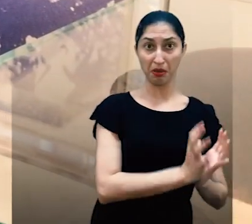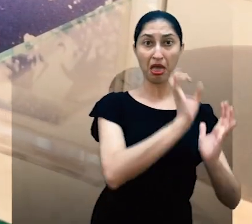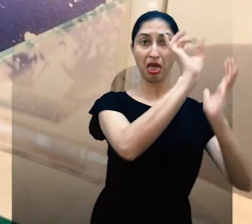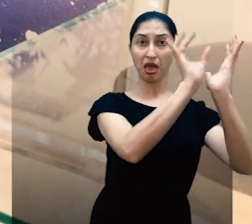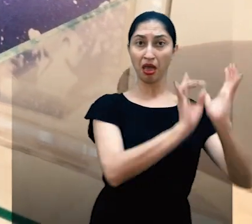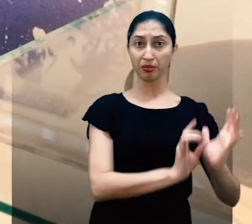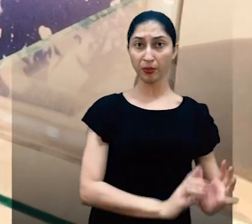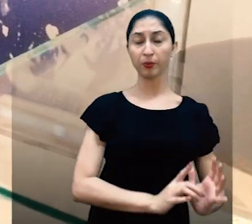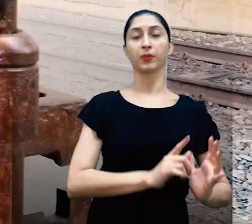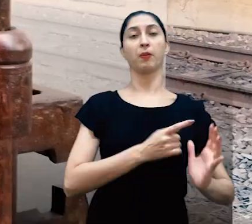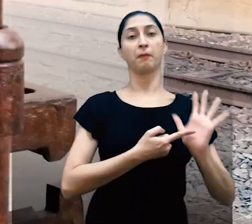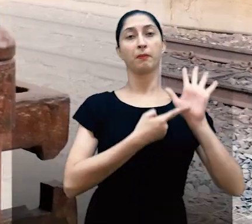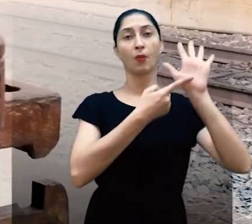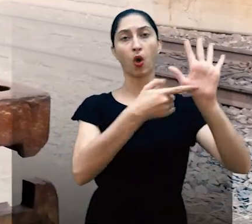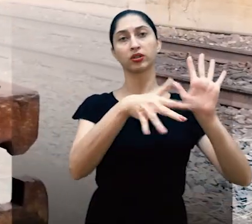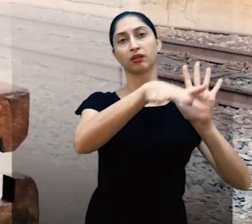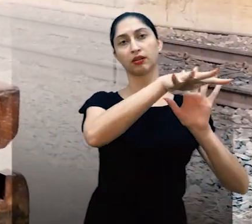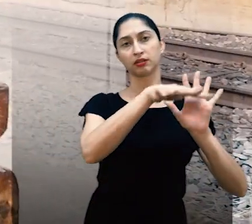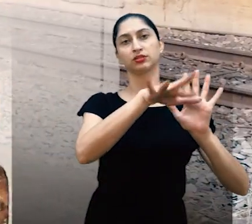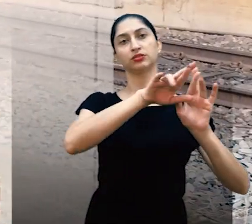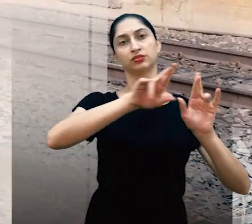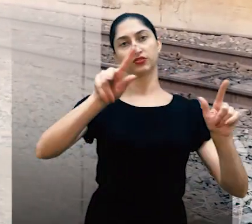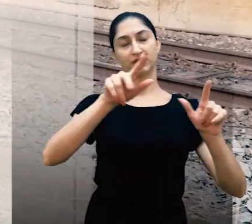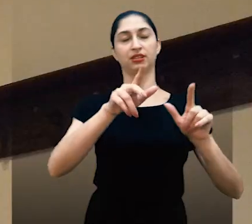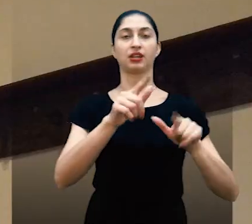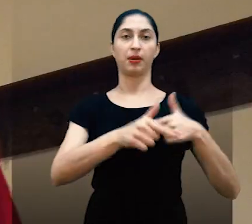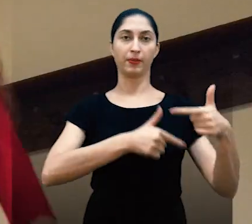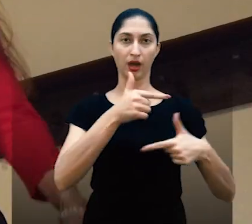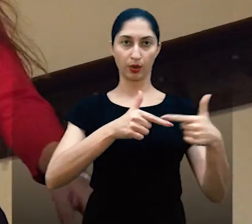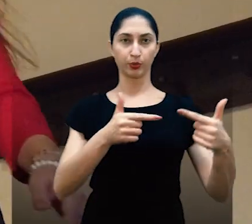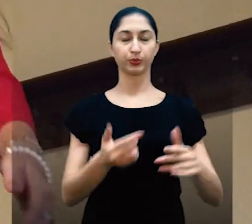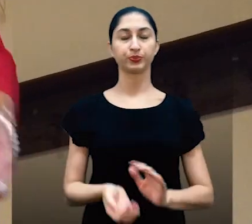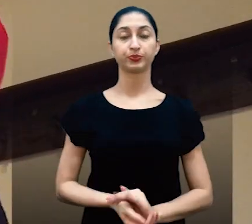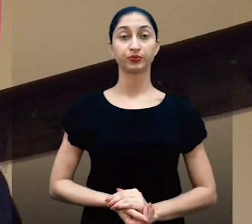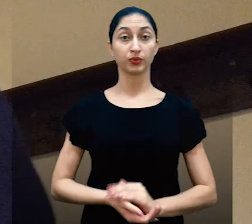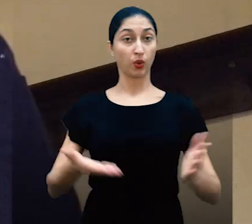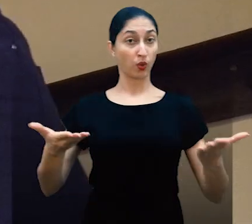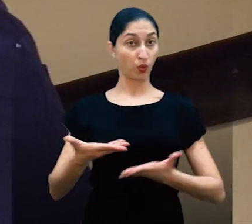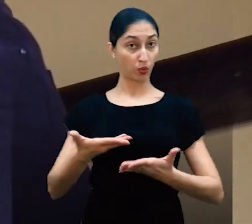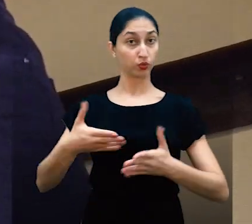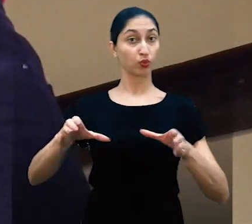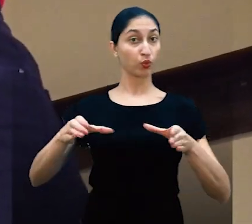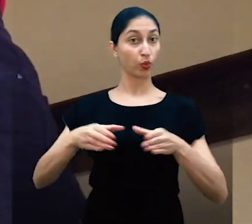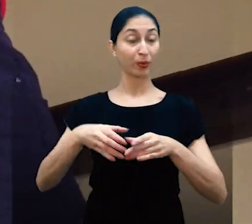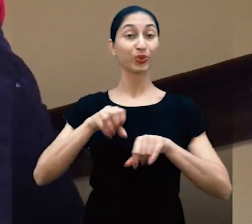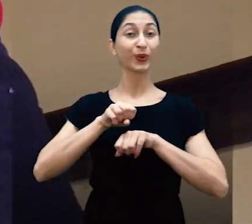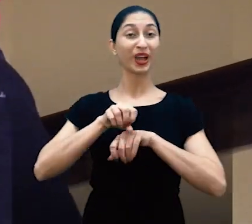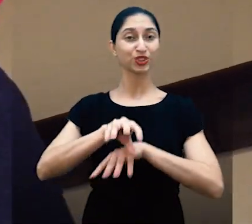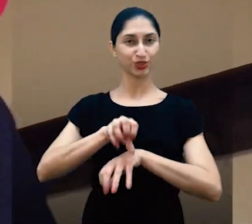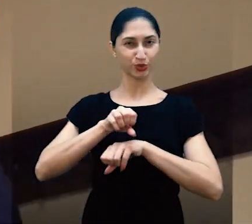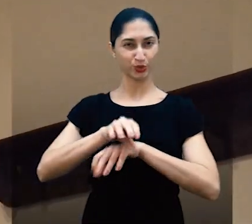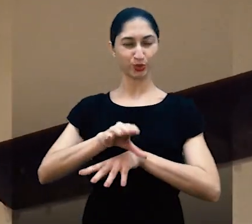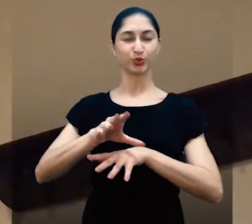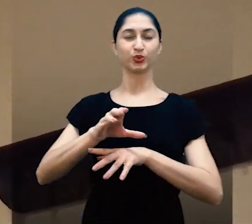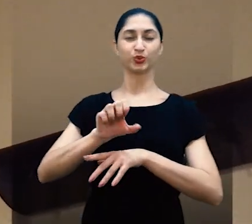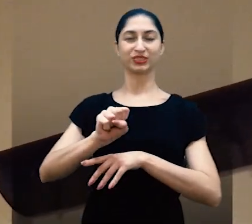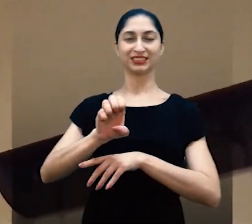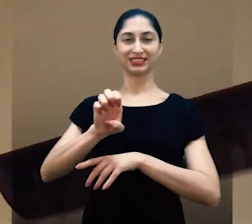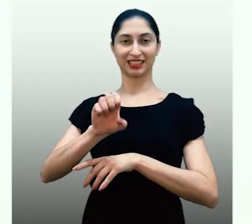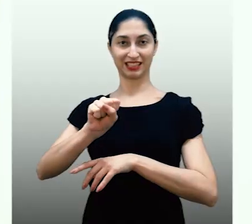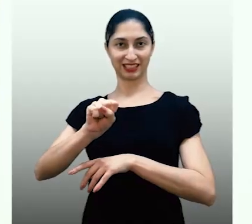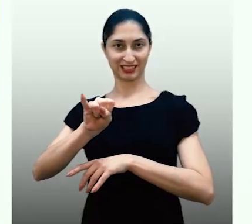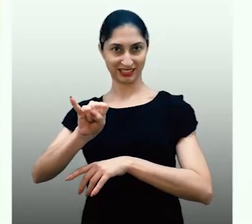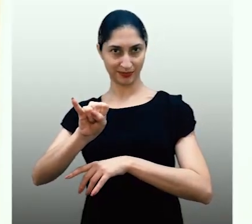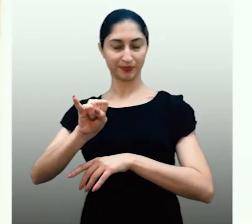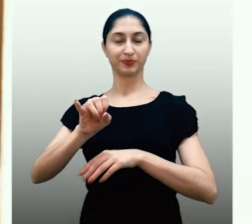cada uma representando o setor de trabalho. Atualmente, o setor educativo do SESI, Museu de Artes